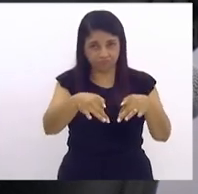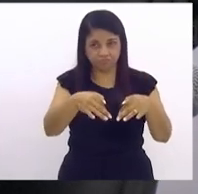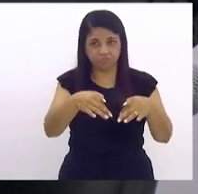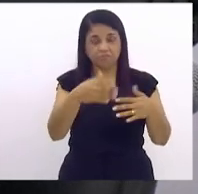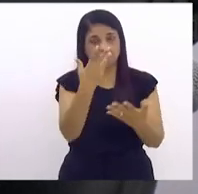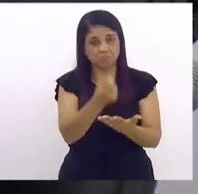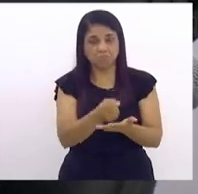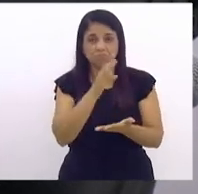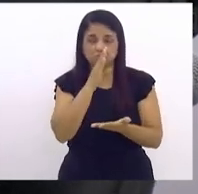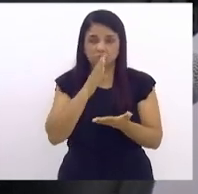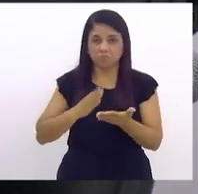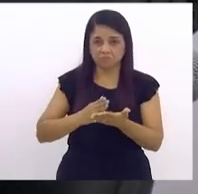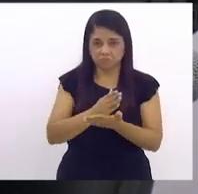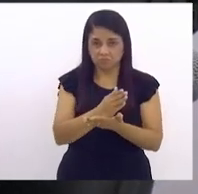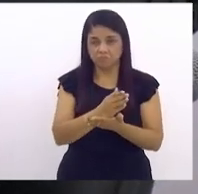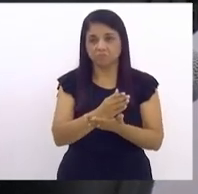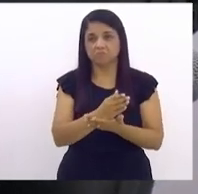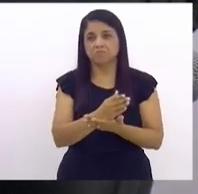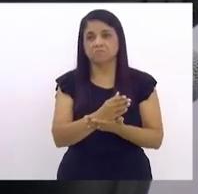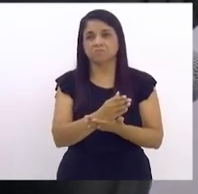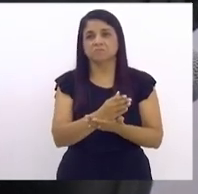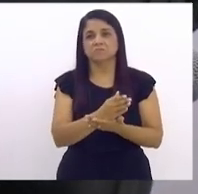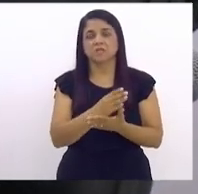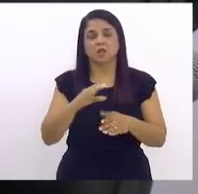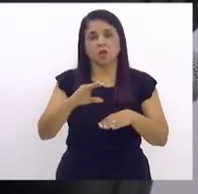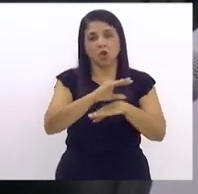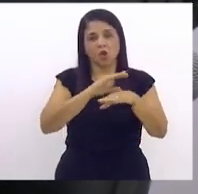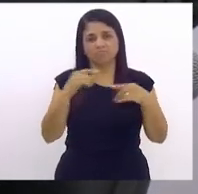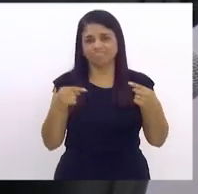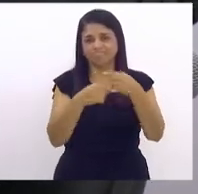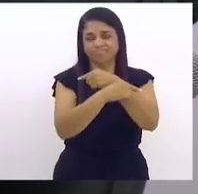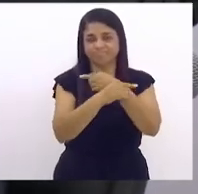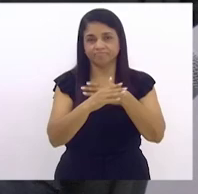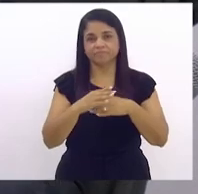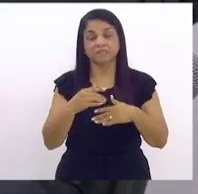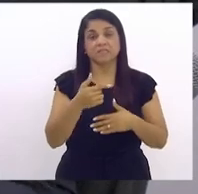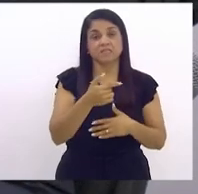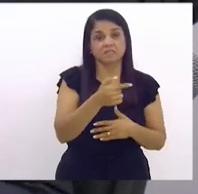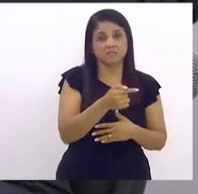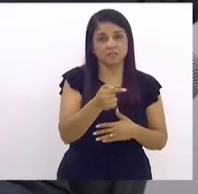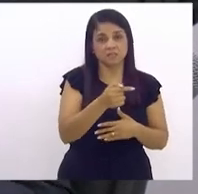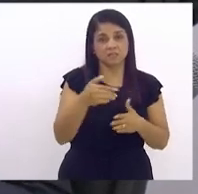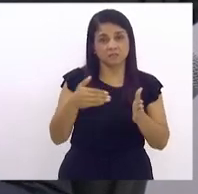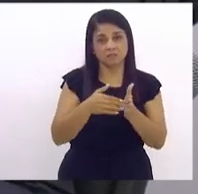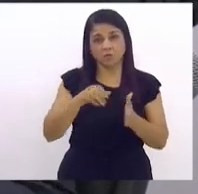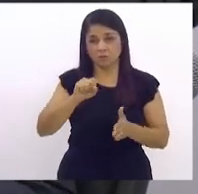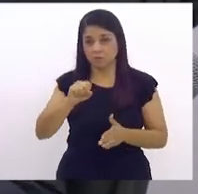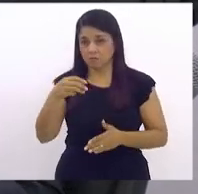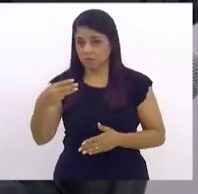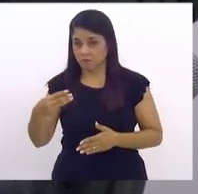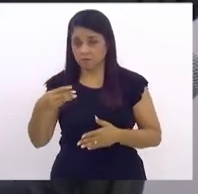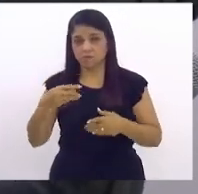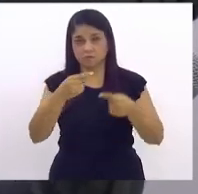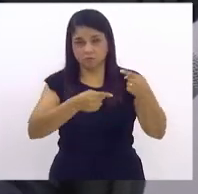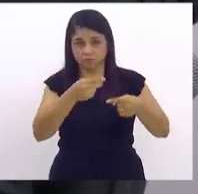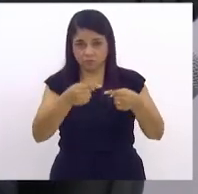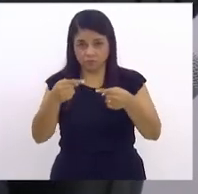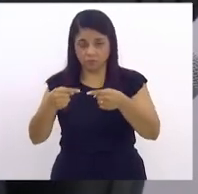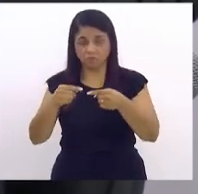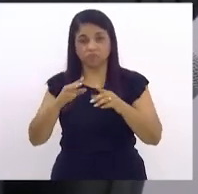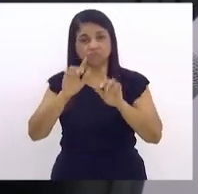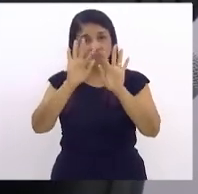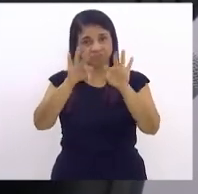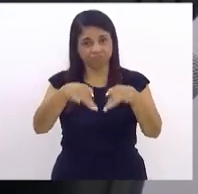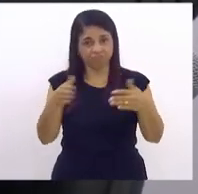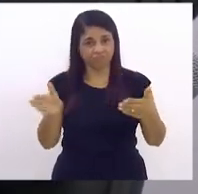senhores que aprovam, permaneçam como estão. Aprovado. E aí, inconstitucionalidade, 77 a 83 da pauta, em discussão. Não havendo